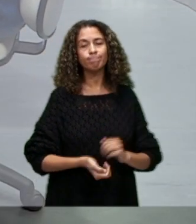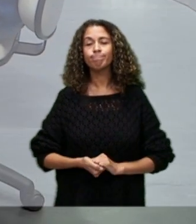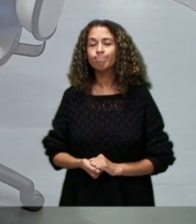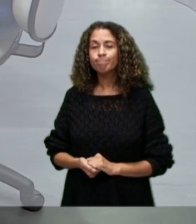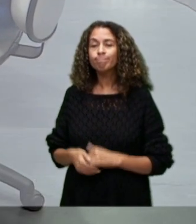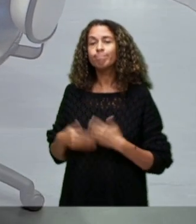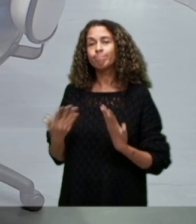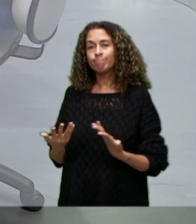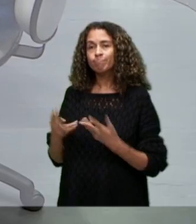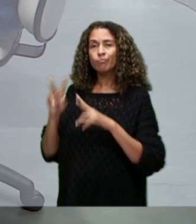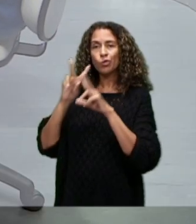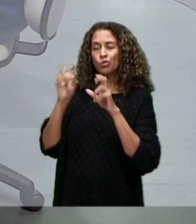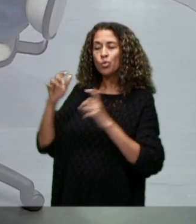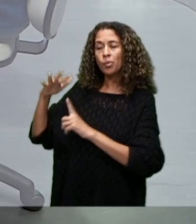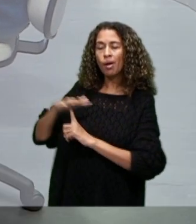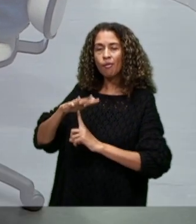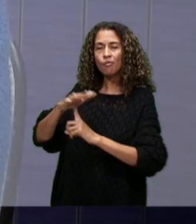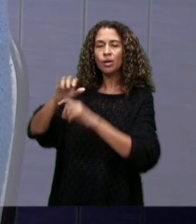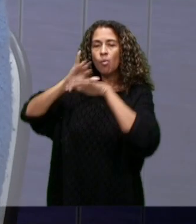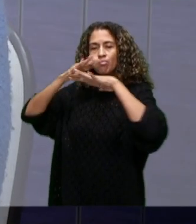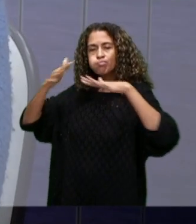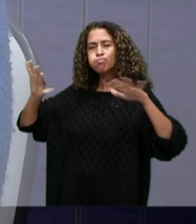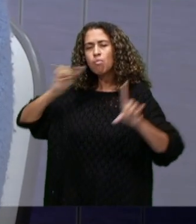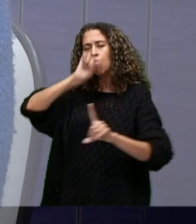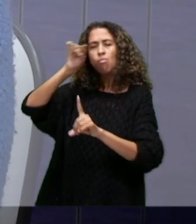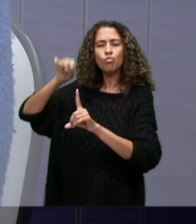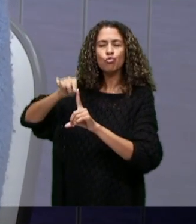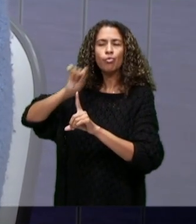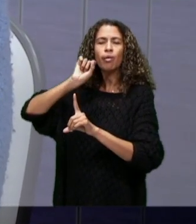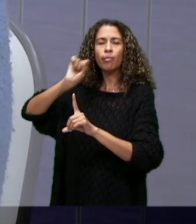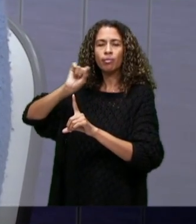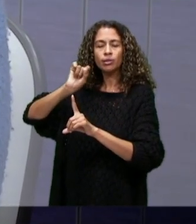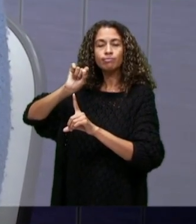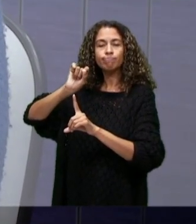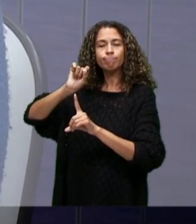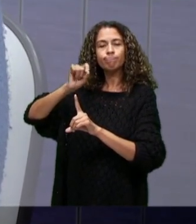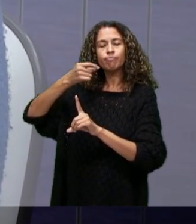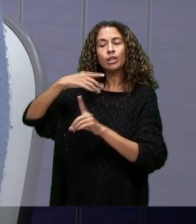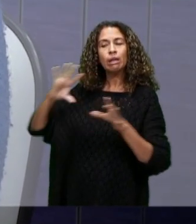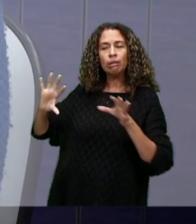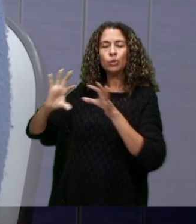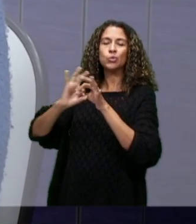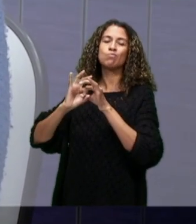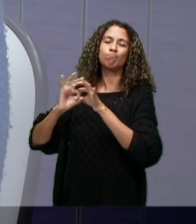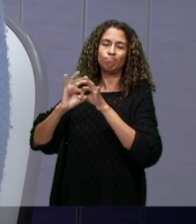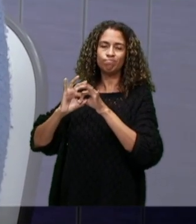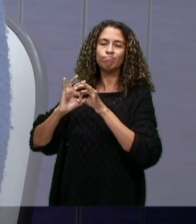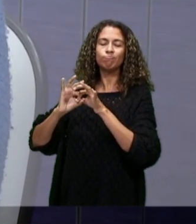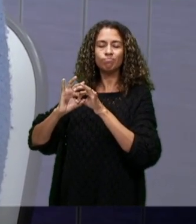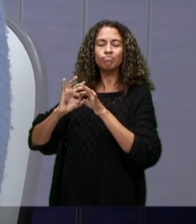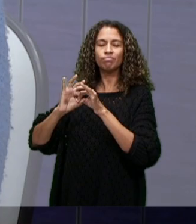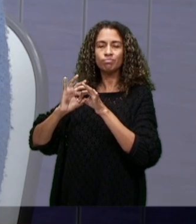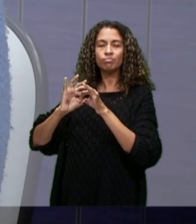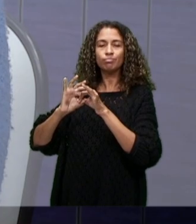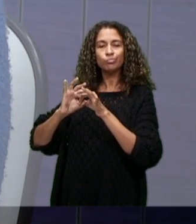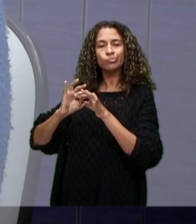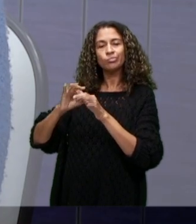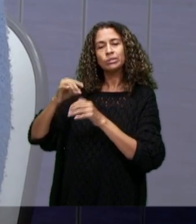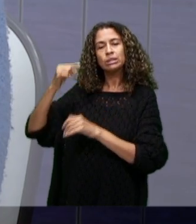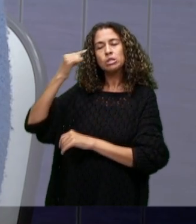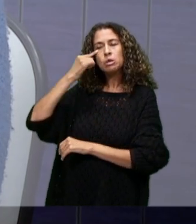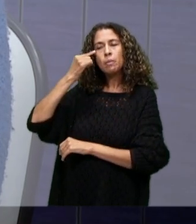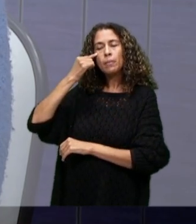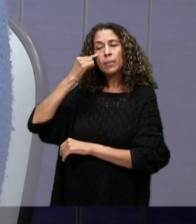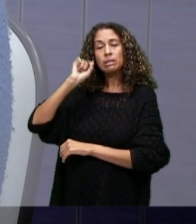Então, com relação à Feira do Oceano, o objetivo dessa feira é a gente integrar. A gente vê